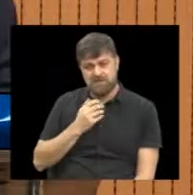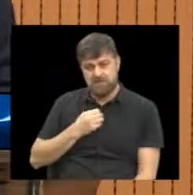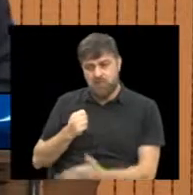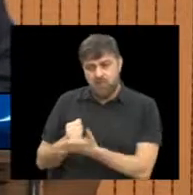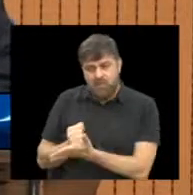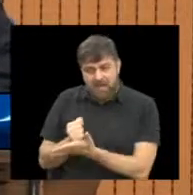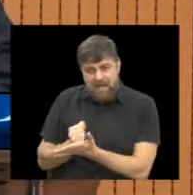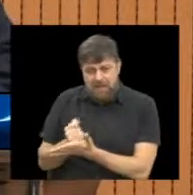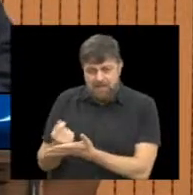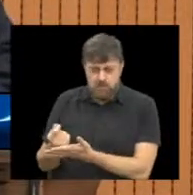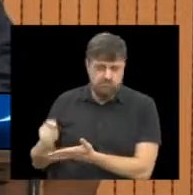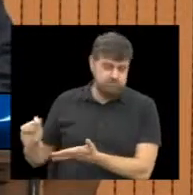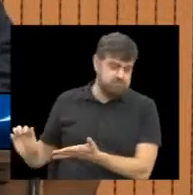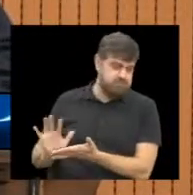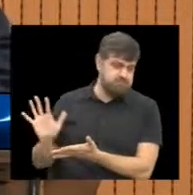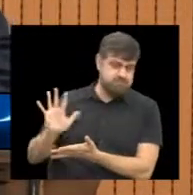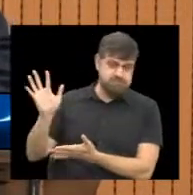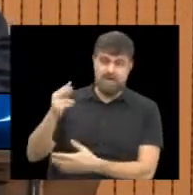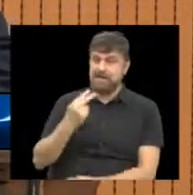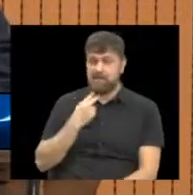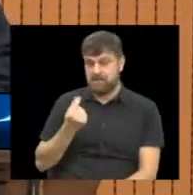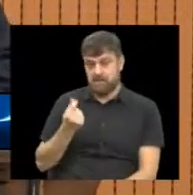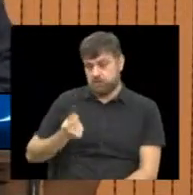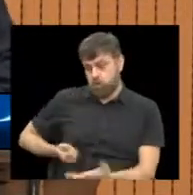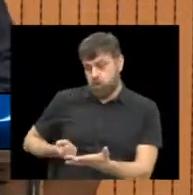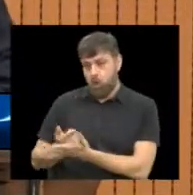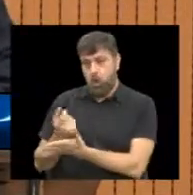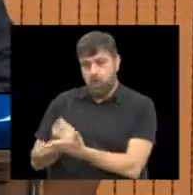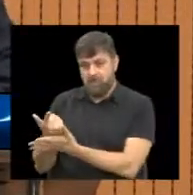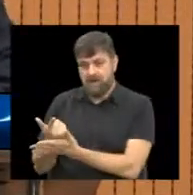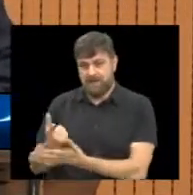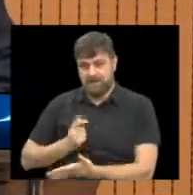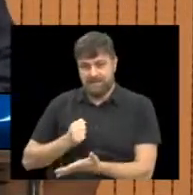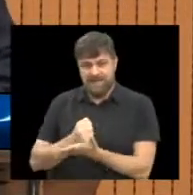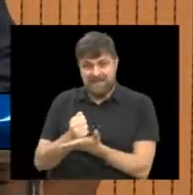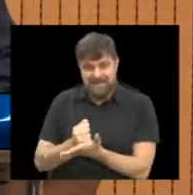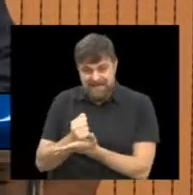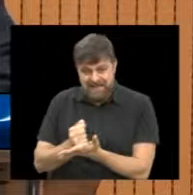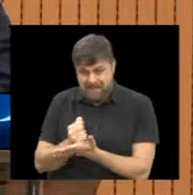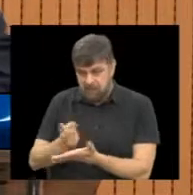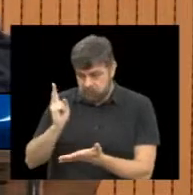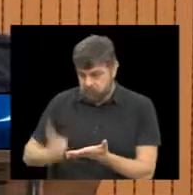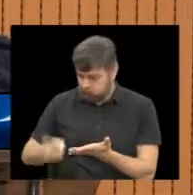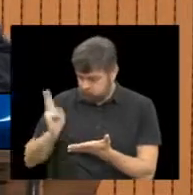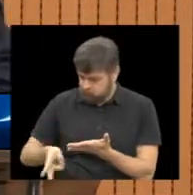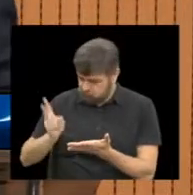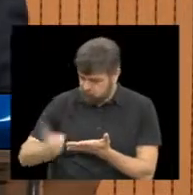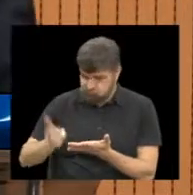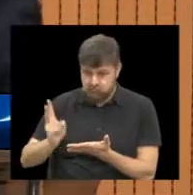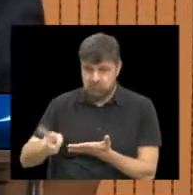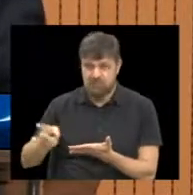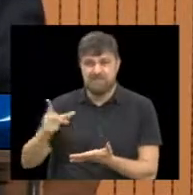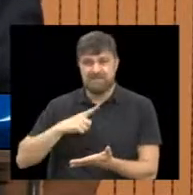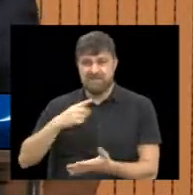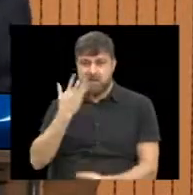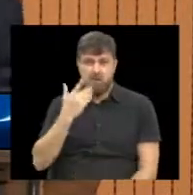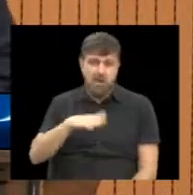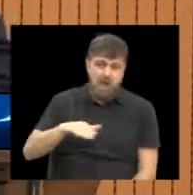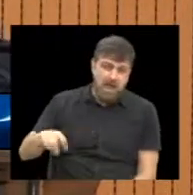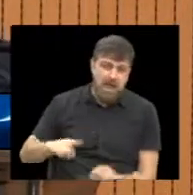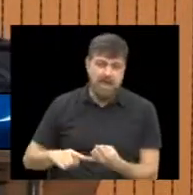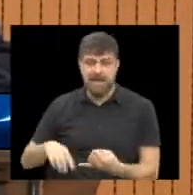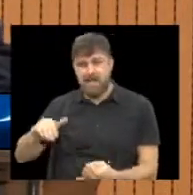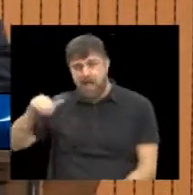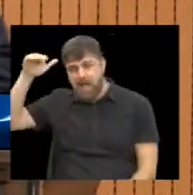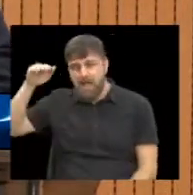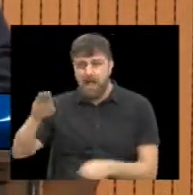medicamento é caro e não pode comprar. Usa medicamento de uso contínuo, inclui crianças,